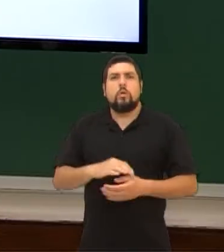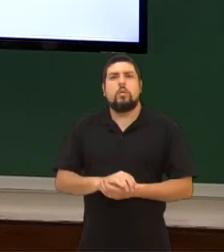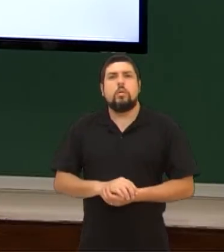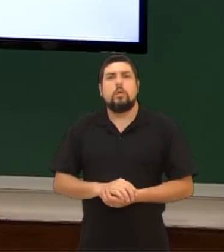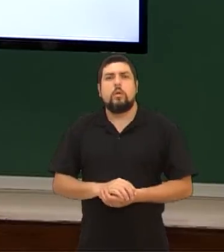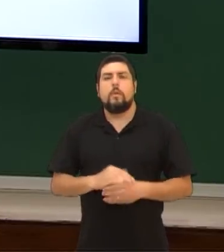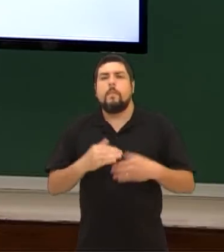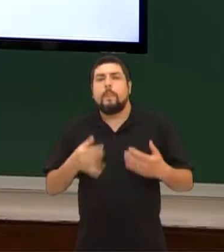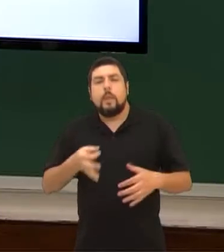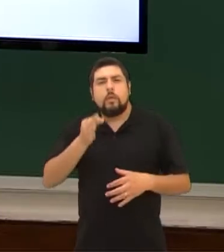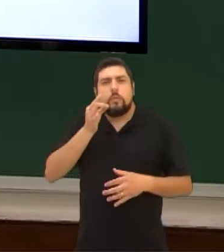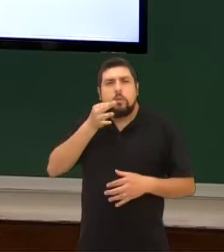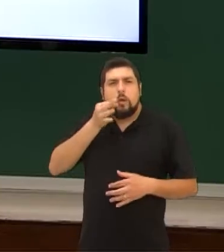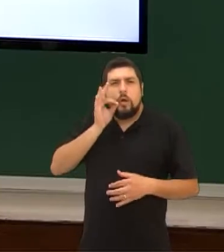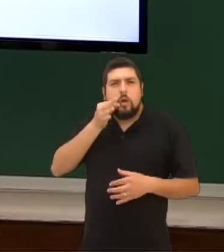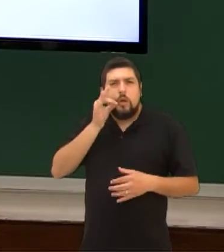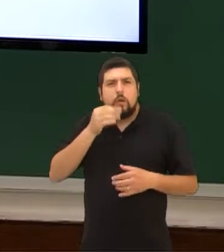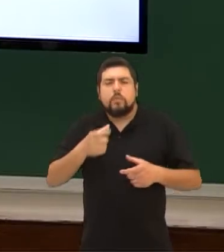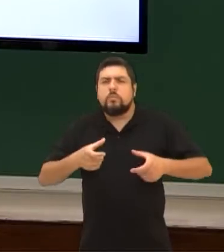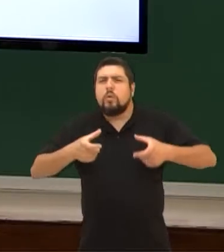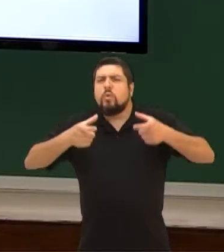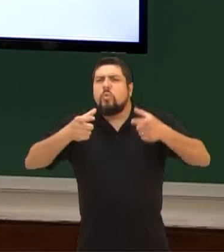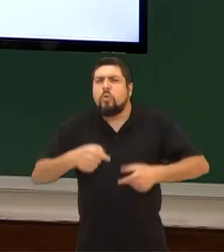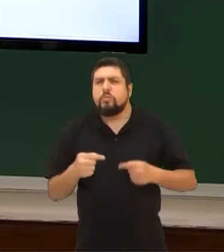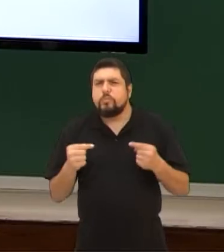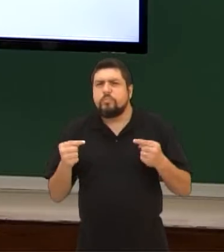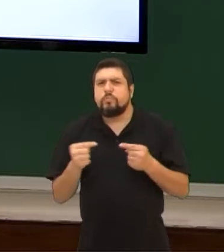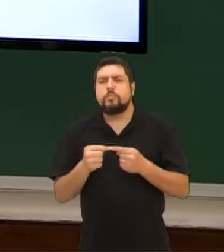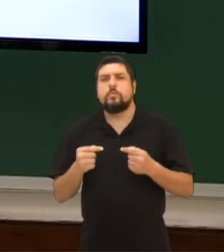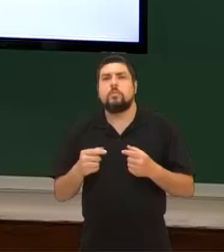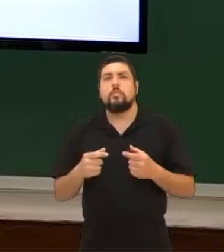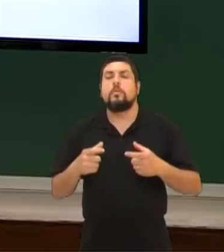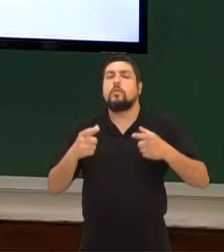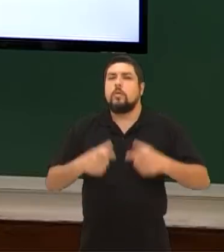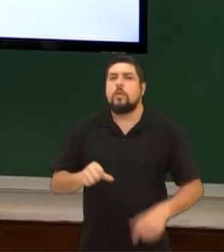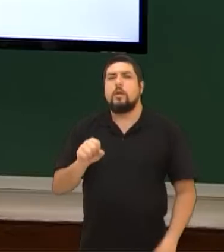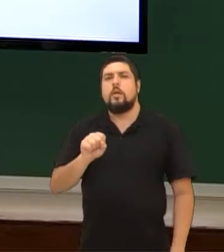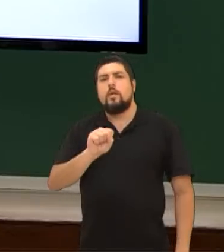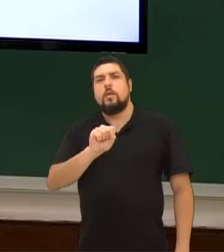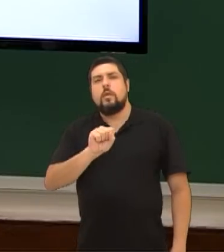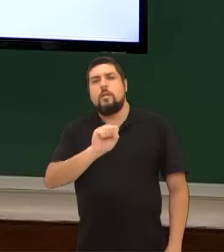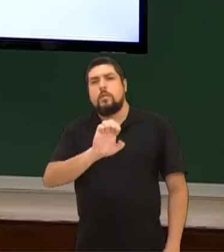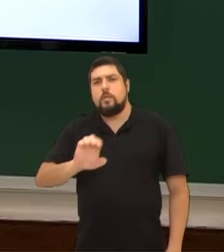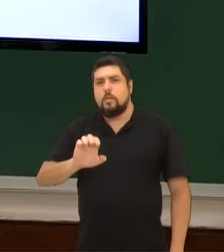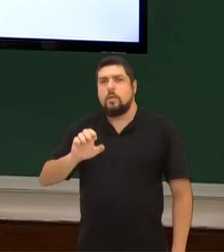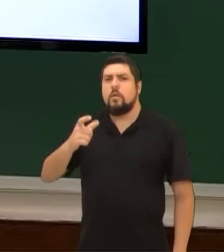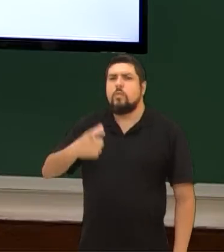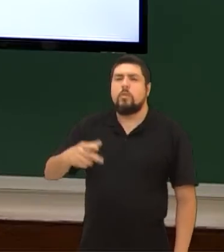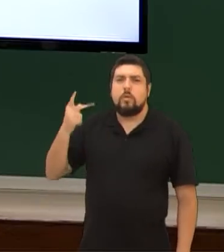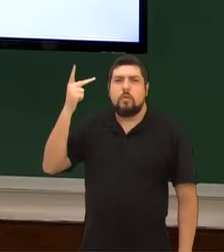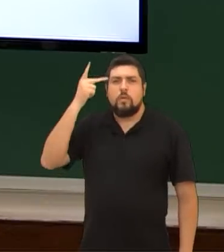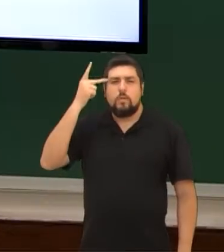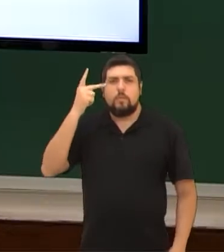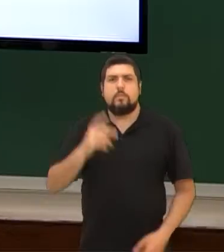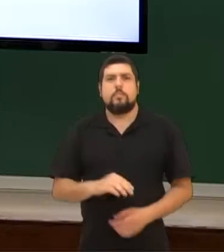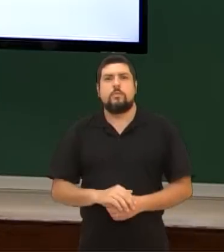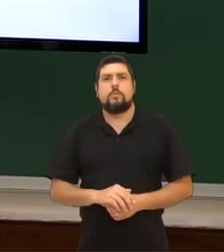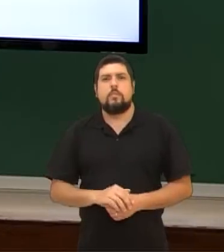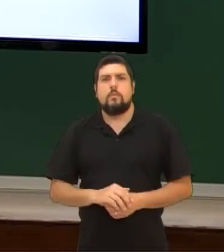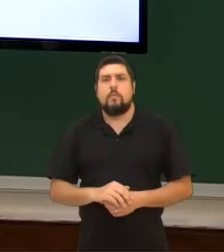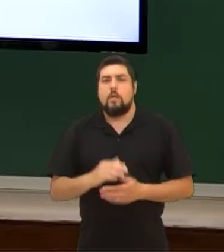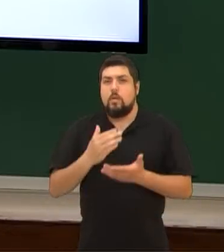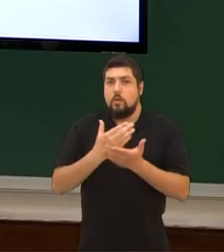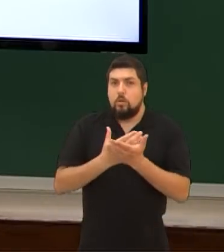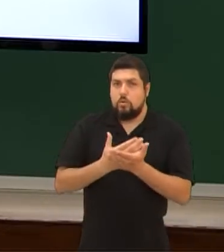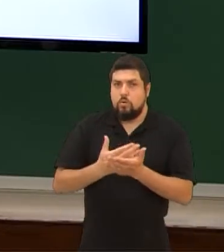as condições necessárias para o seu desenvolvimento? Aqui no estado de São Paulo. Então, o café começa a ser produzido